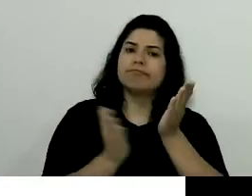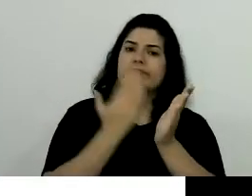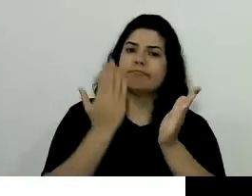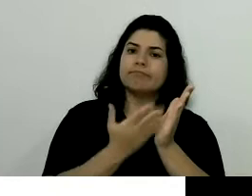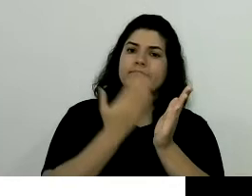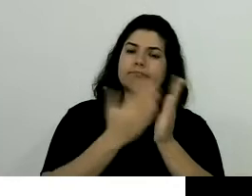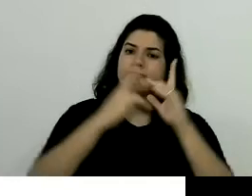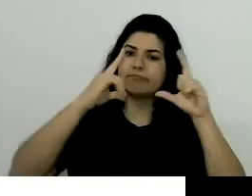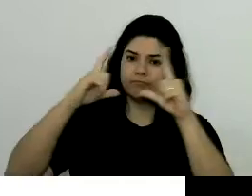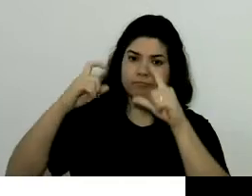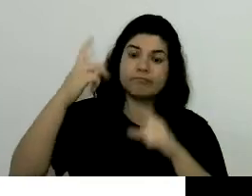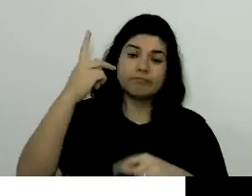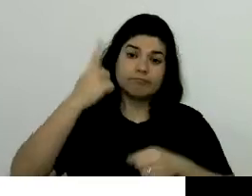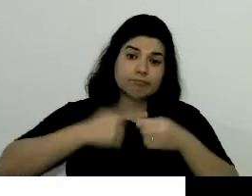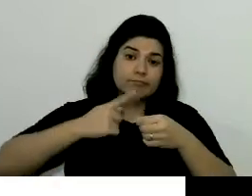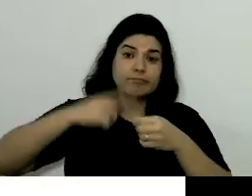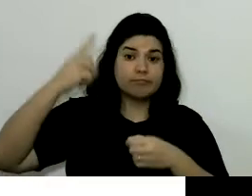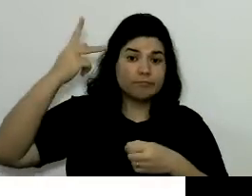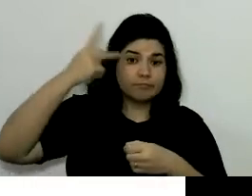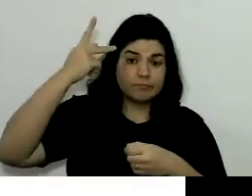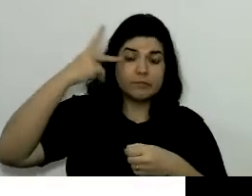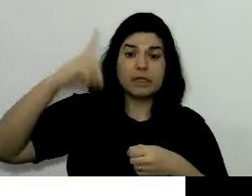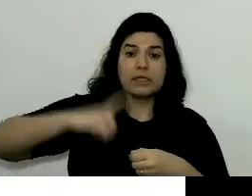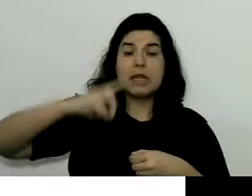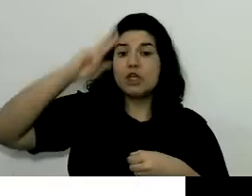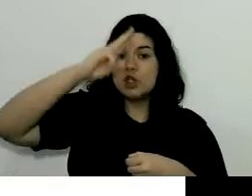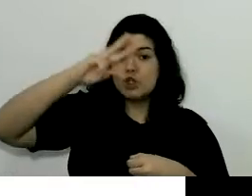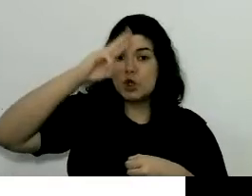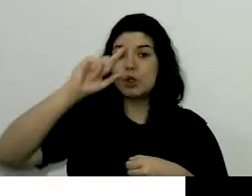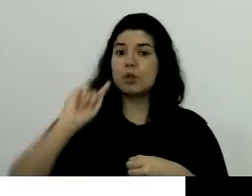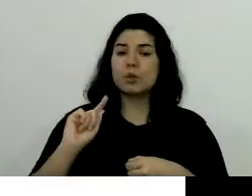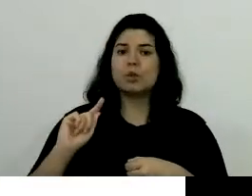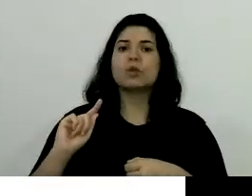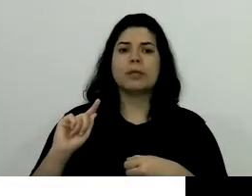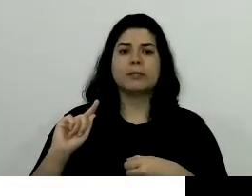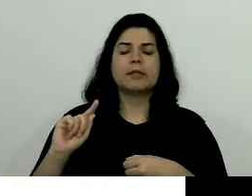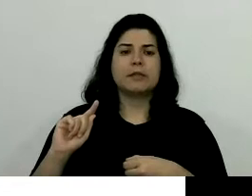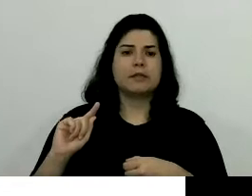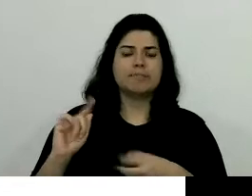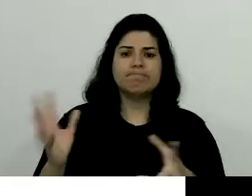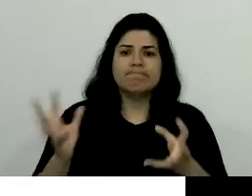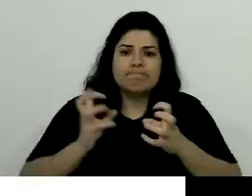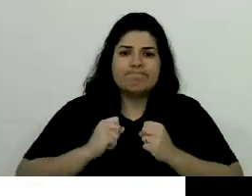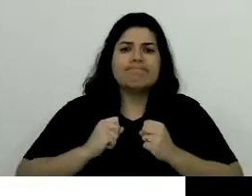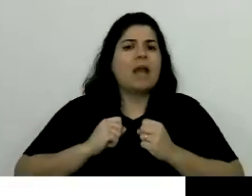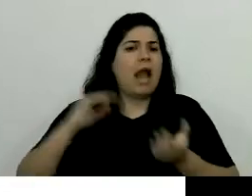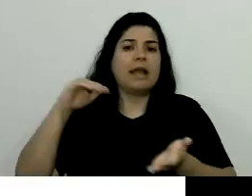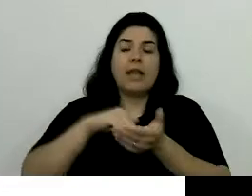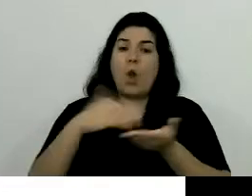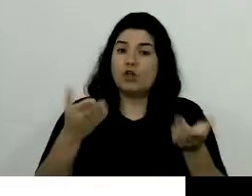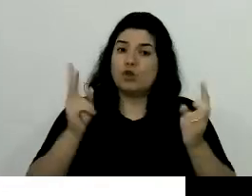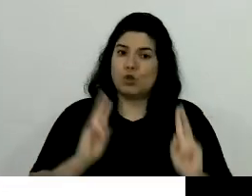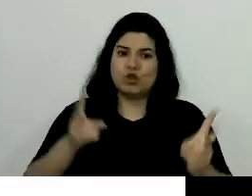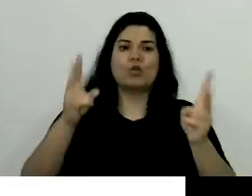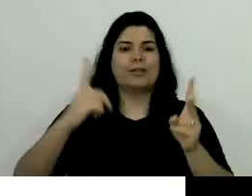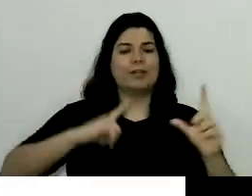São Paulo, né? Que tem uma história de reapropriações e ressignificações que até hoje continua.